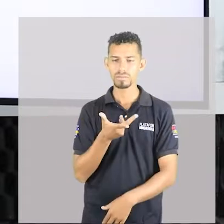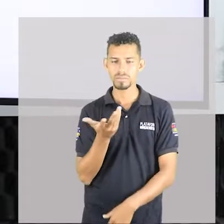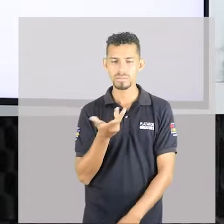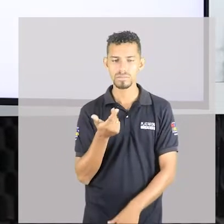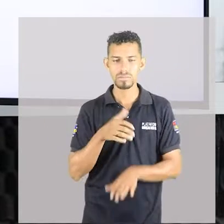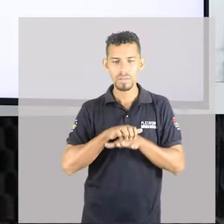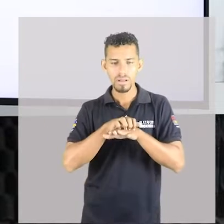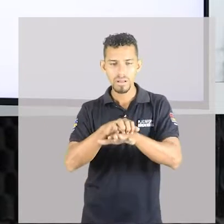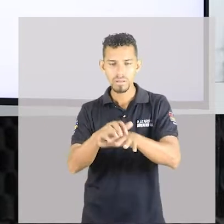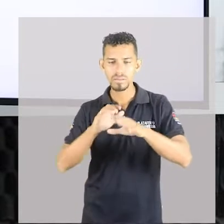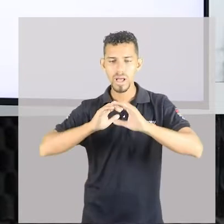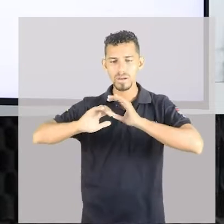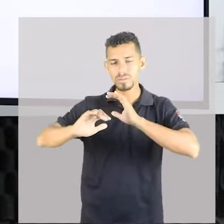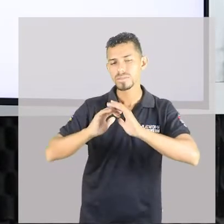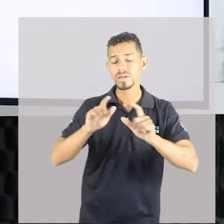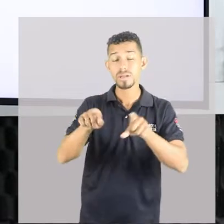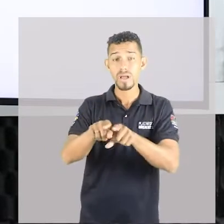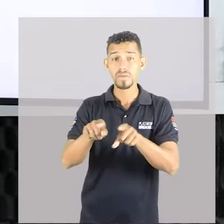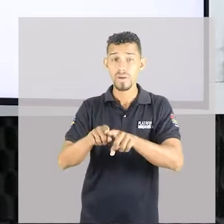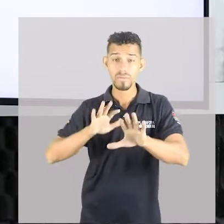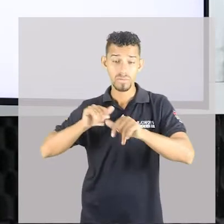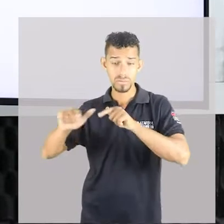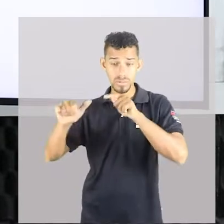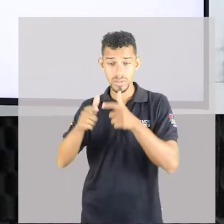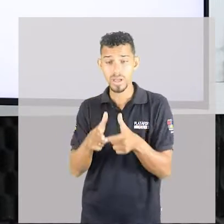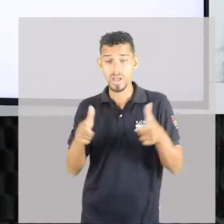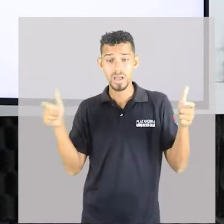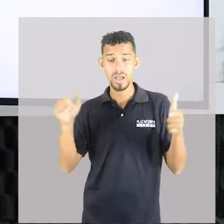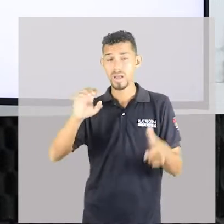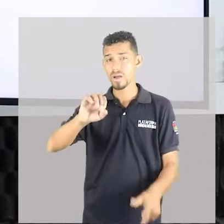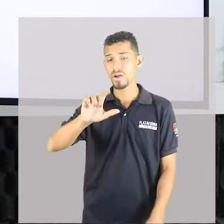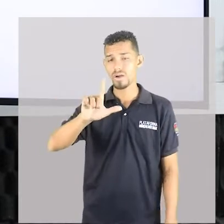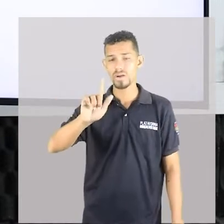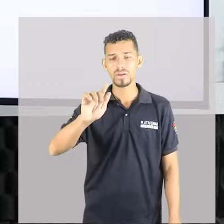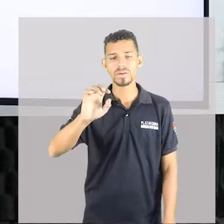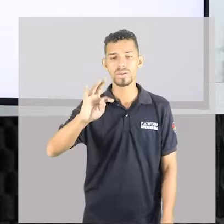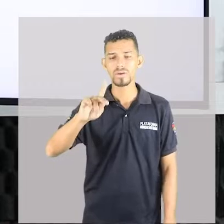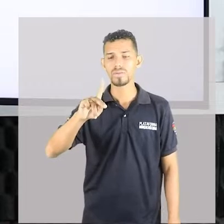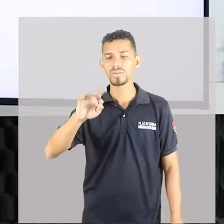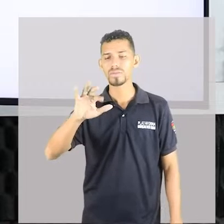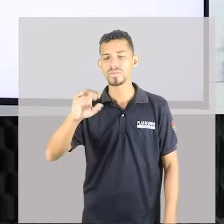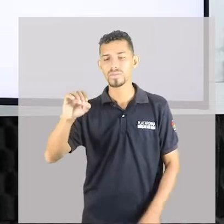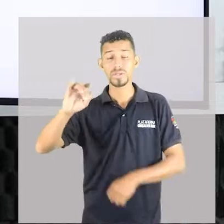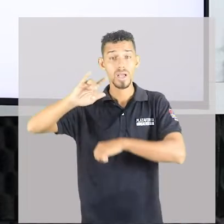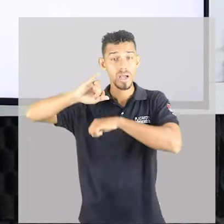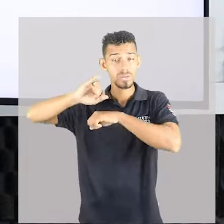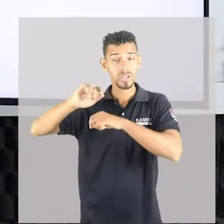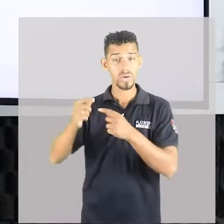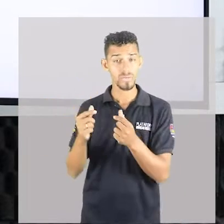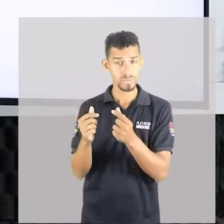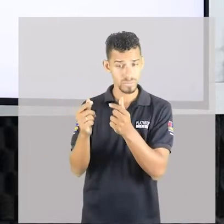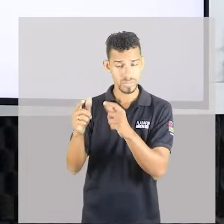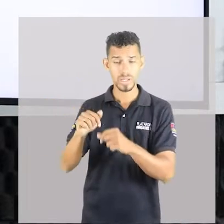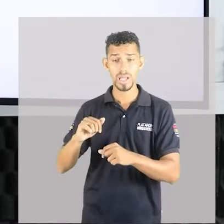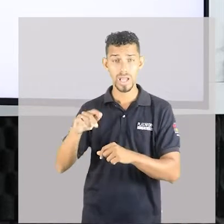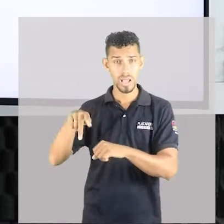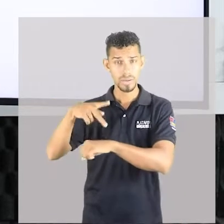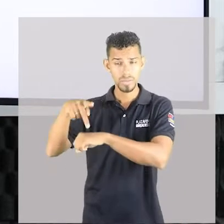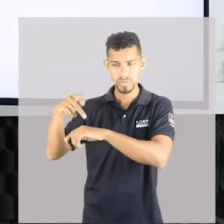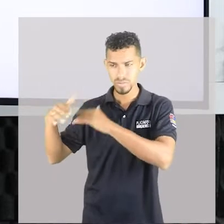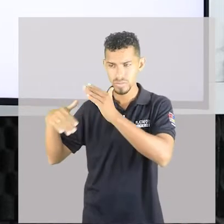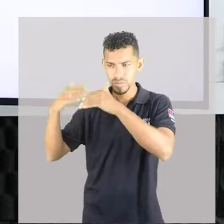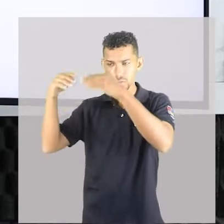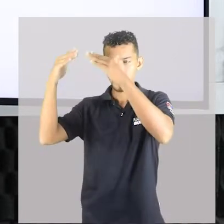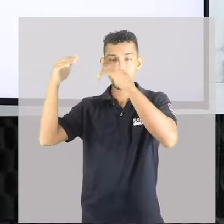oligopólios e do capital financeiro. Então, um ponto marcante aí é a segunda revolução industrial. Então, esses países eles avançam